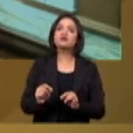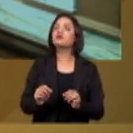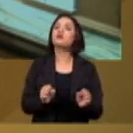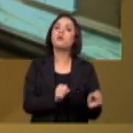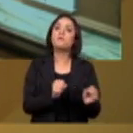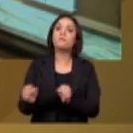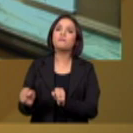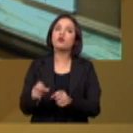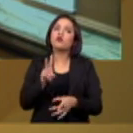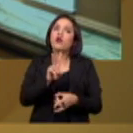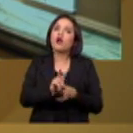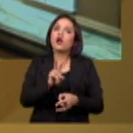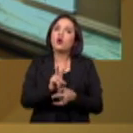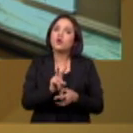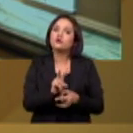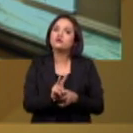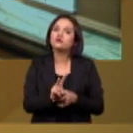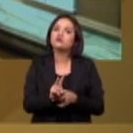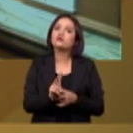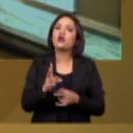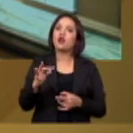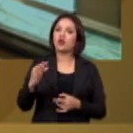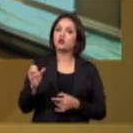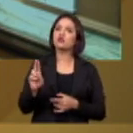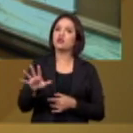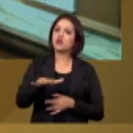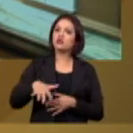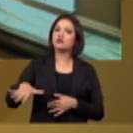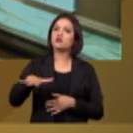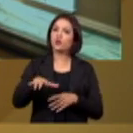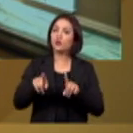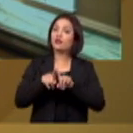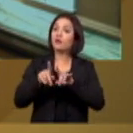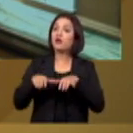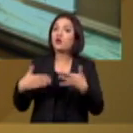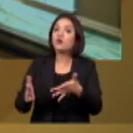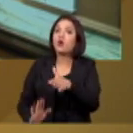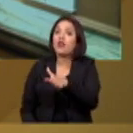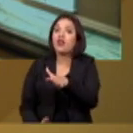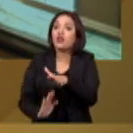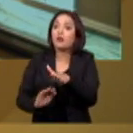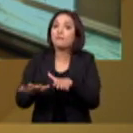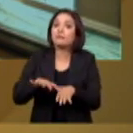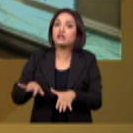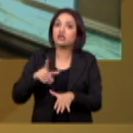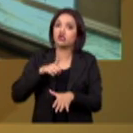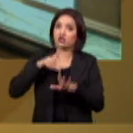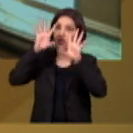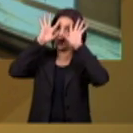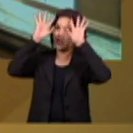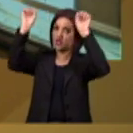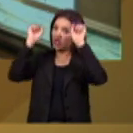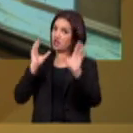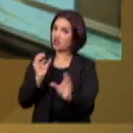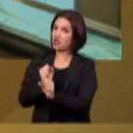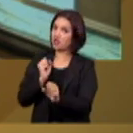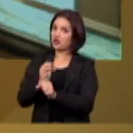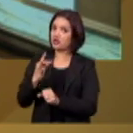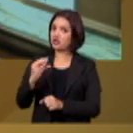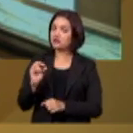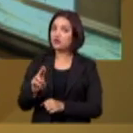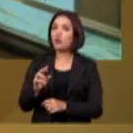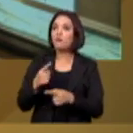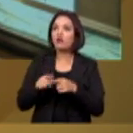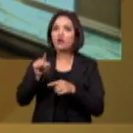acionador do órgão impetrado eu dormir o órgão como eu